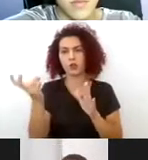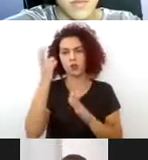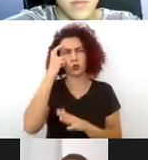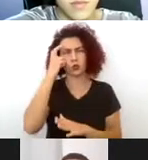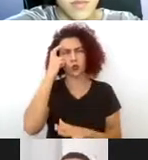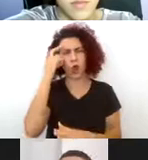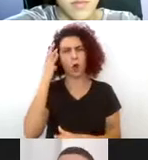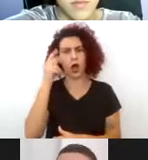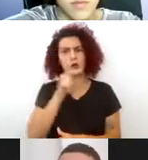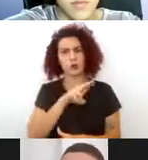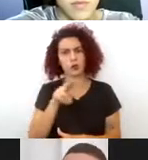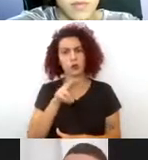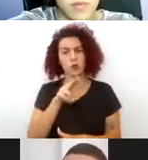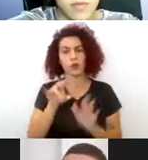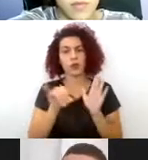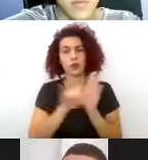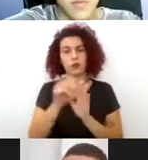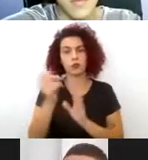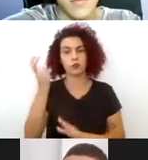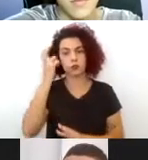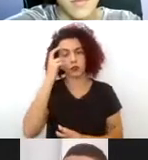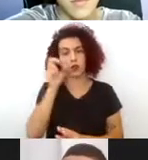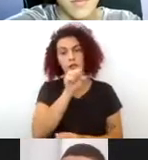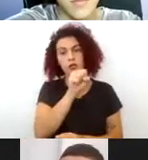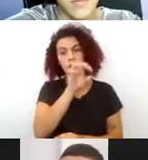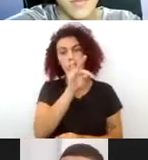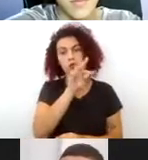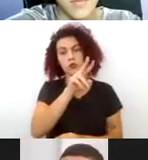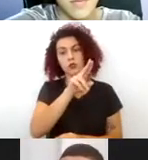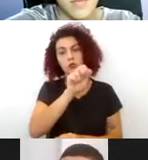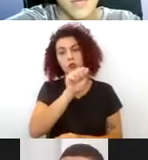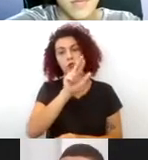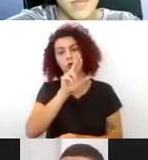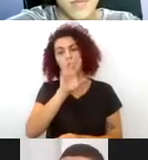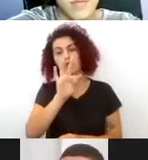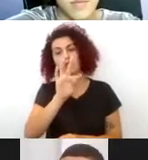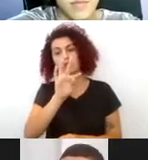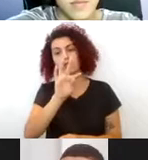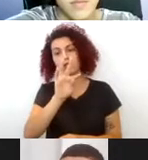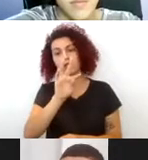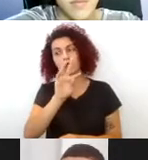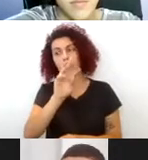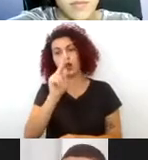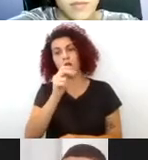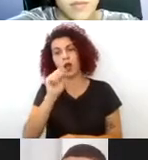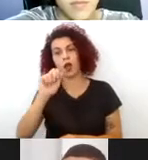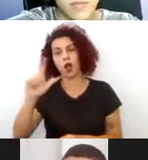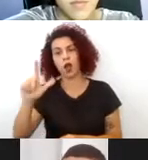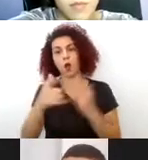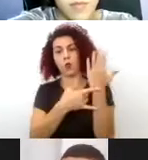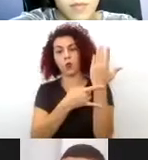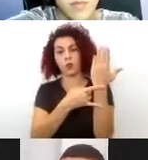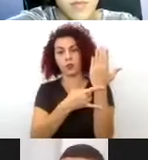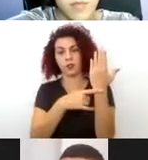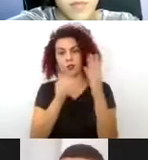tiver enganado mas coloca esses post Hall UFMG eu livro traduzido pela UFMG vocês vão achar e de